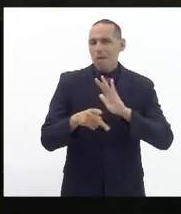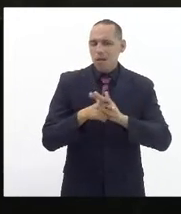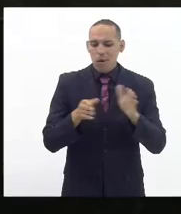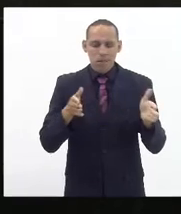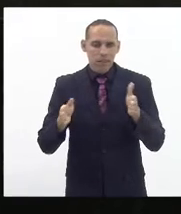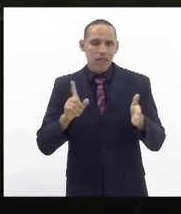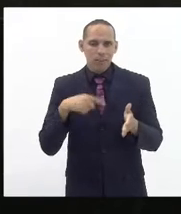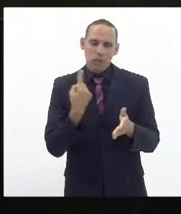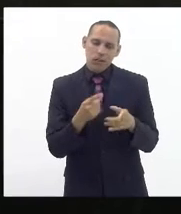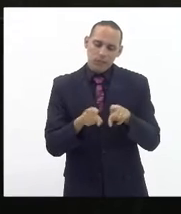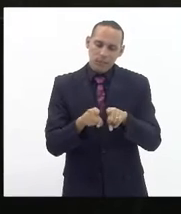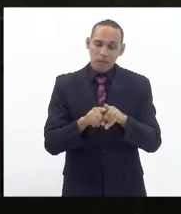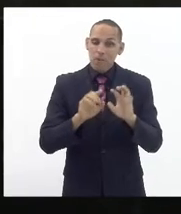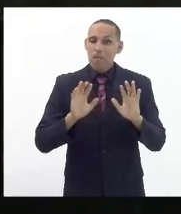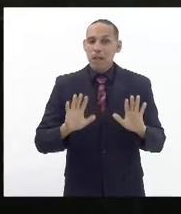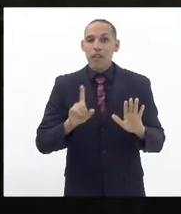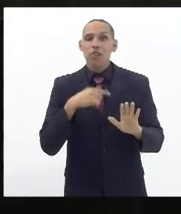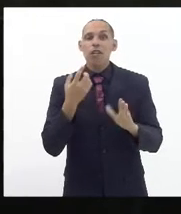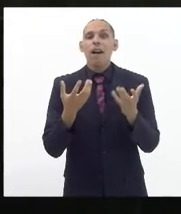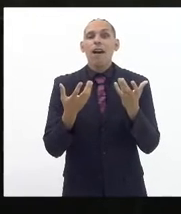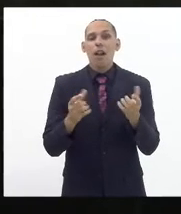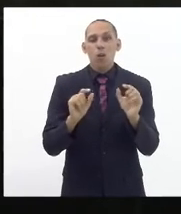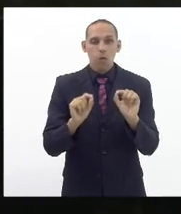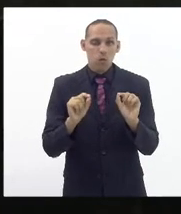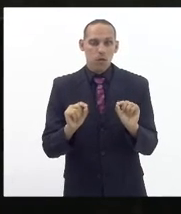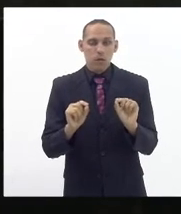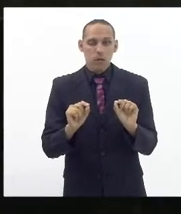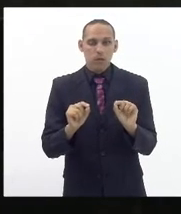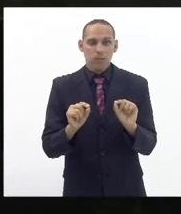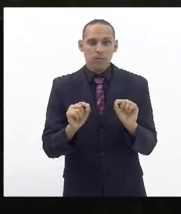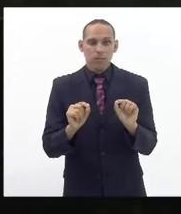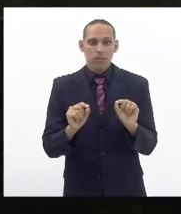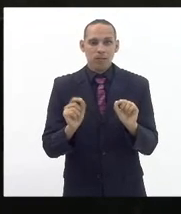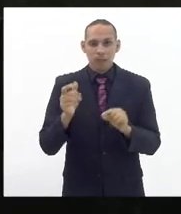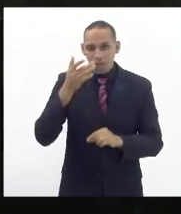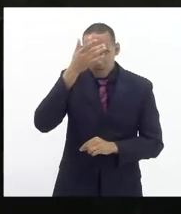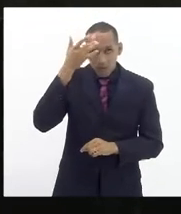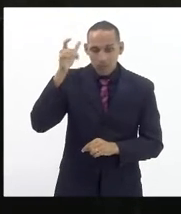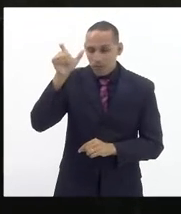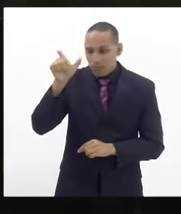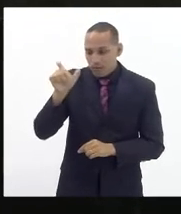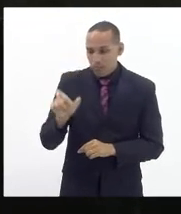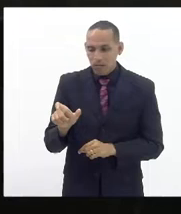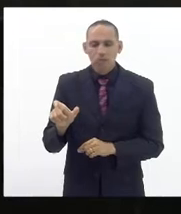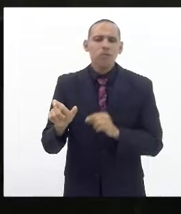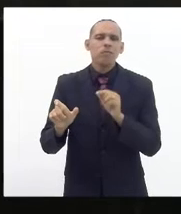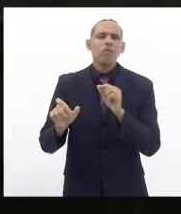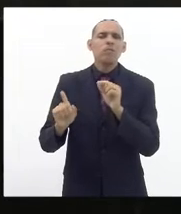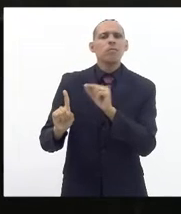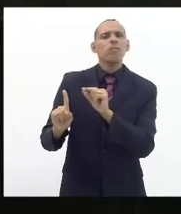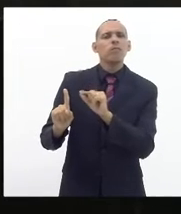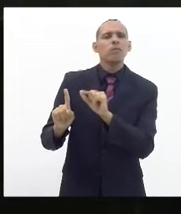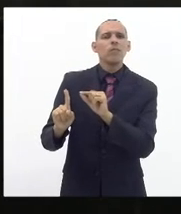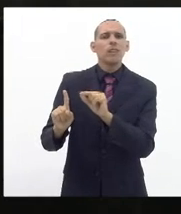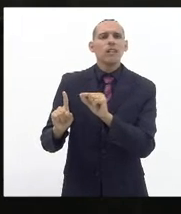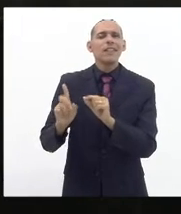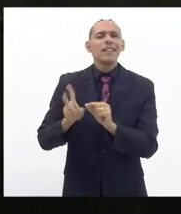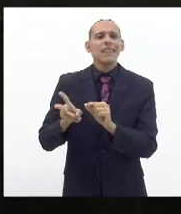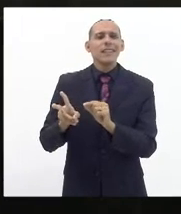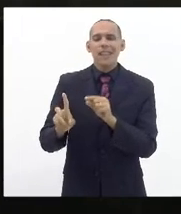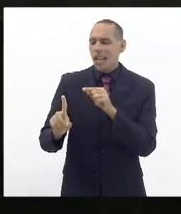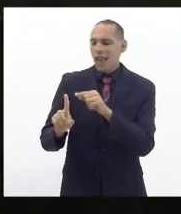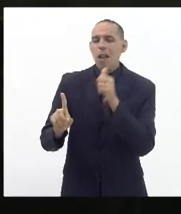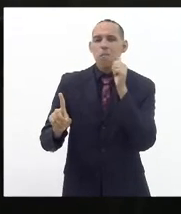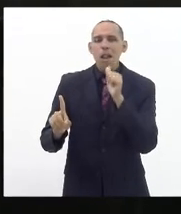mandato. E aí a gente queria referenciar um personagem que ele é visto muitas vezes pelo feminino, e